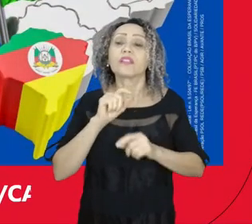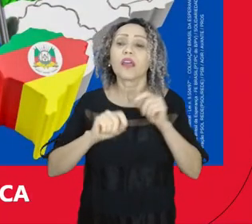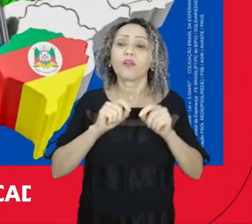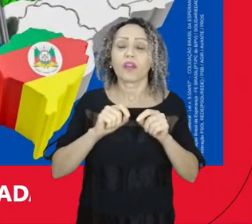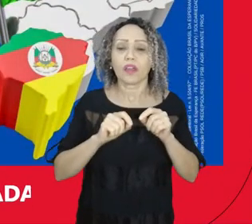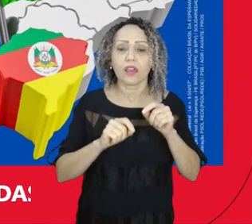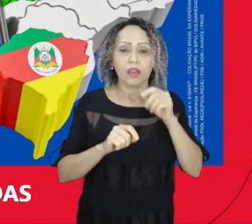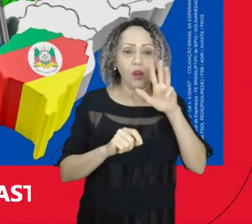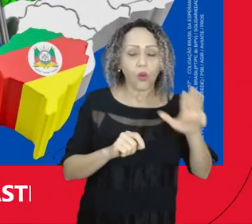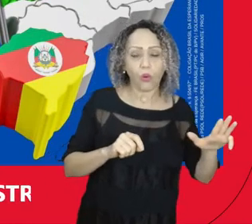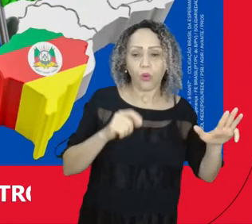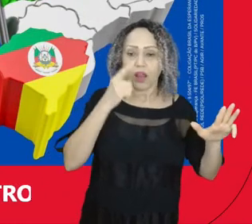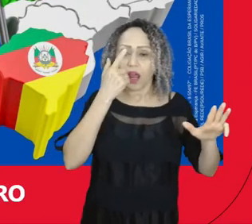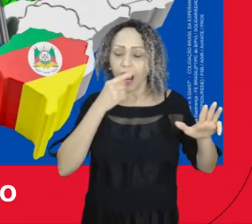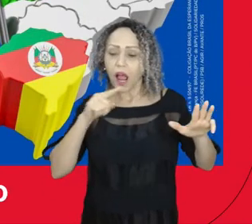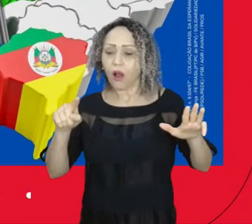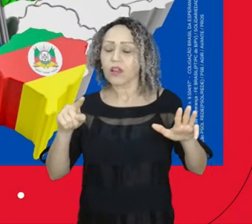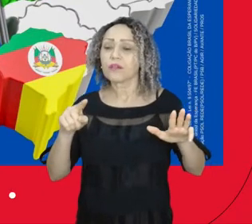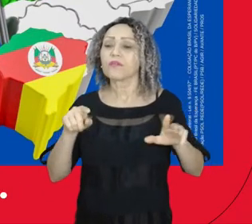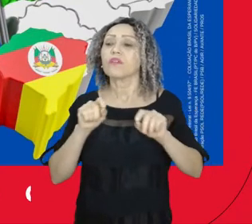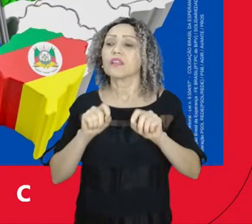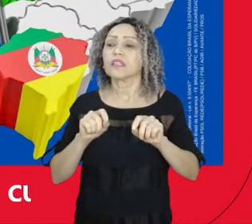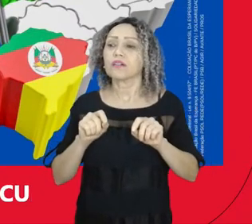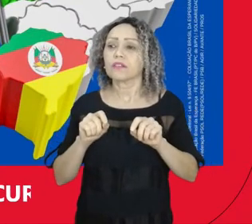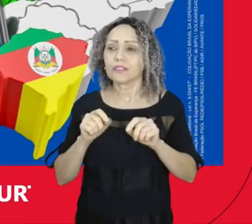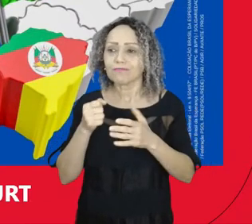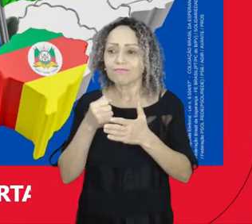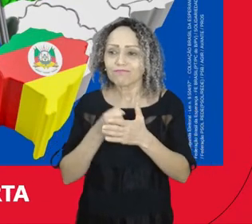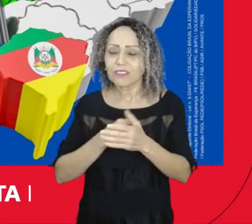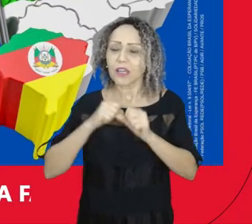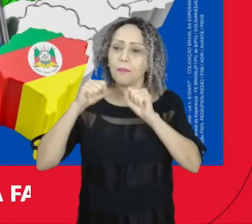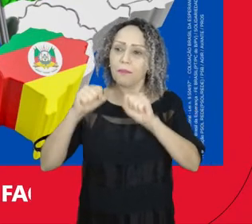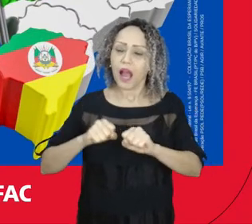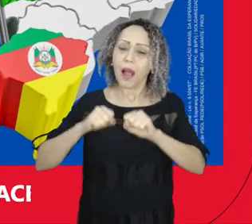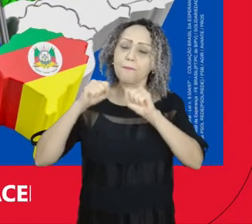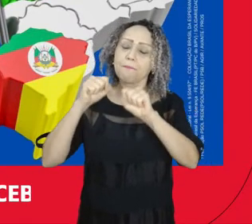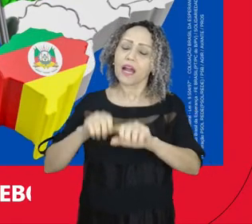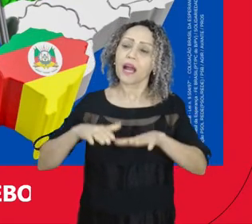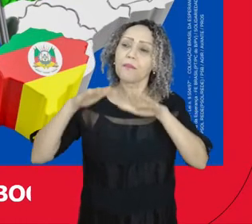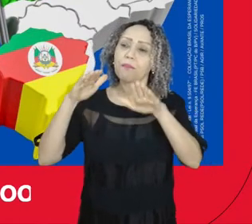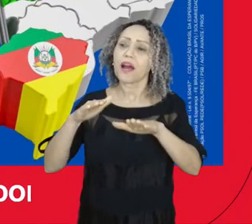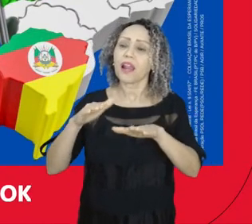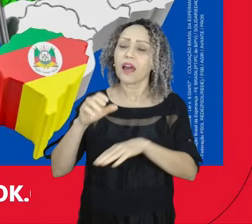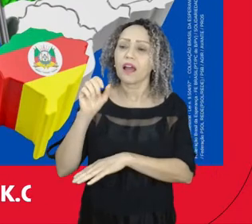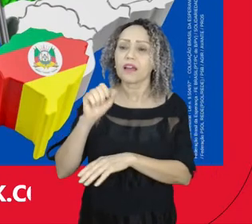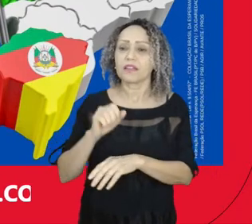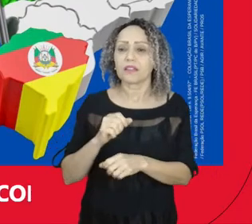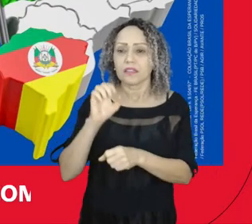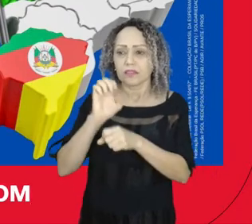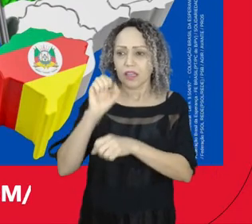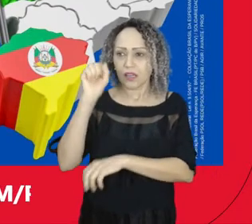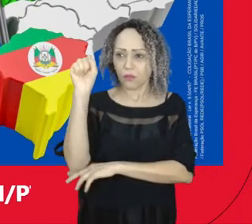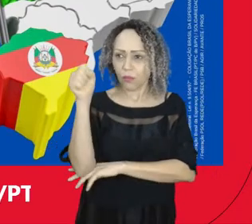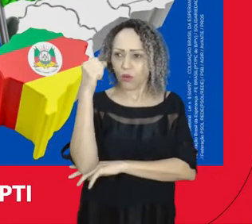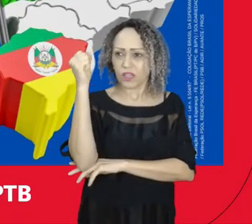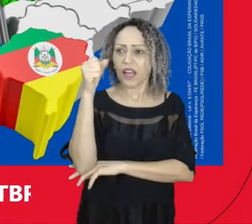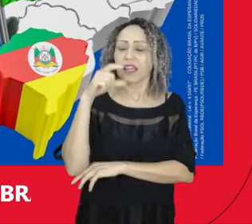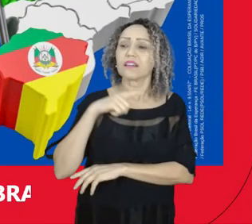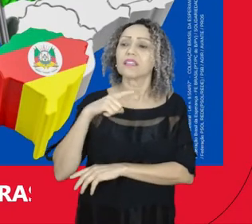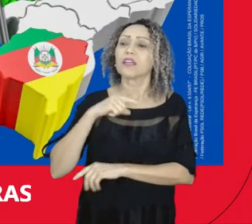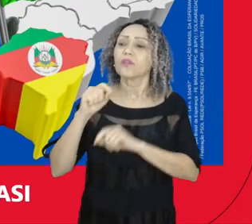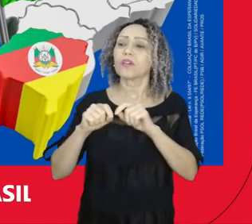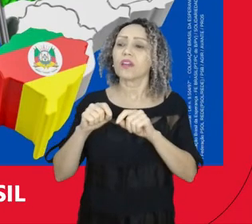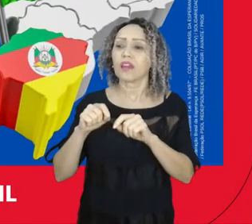Rua Coronel Fernando Machado, Rua 820, em Porto Alegre, também Rio Grande do Sul. Está aparecendo aí o card